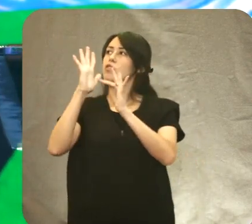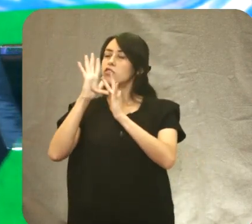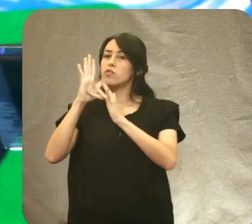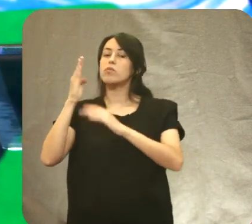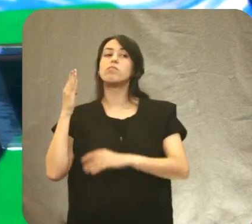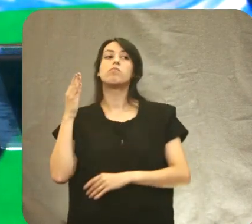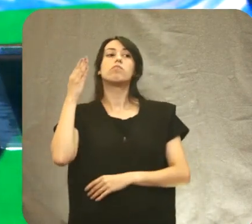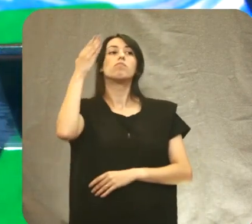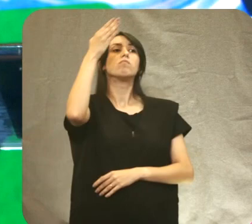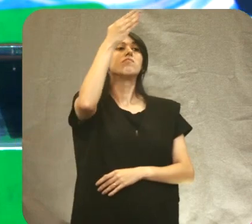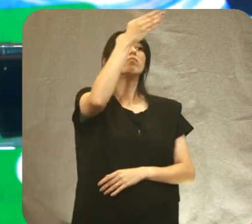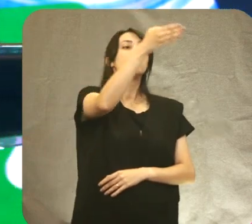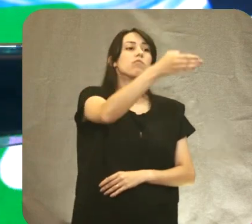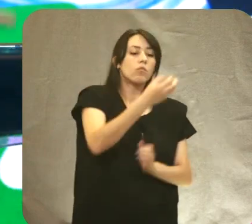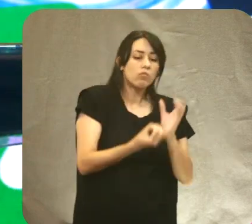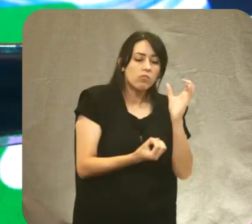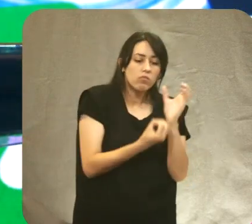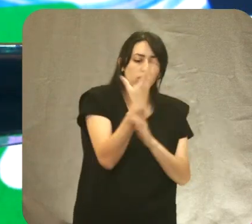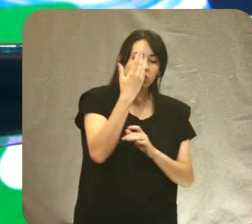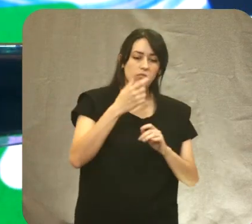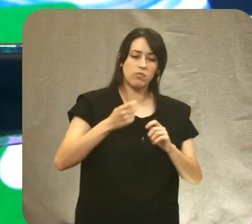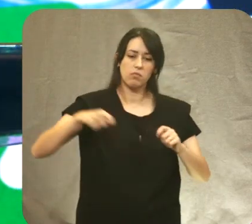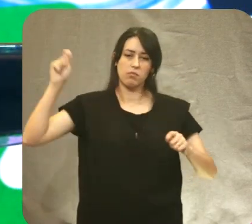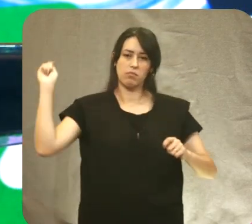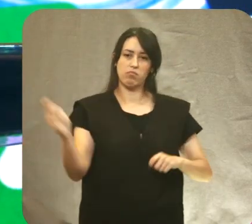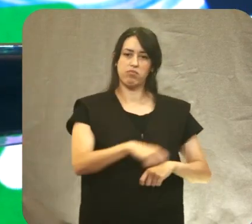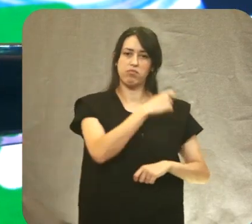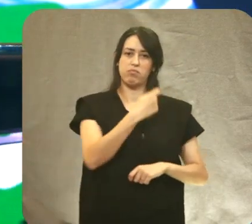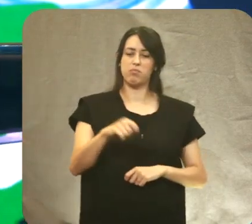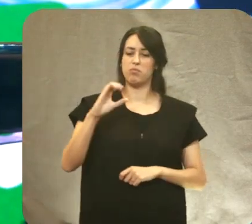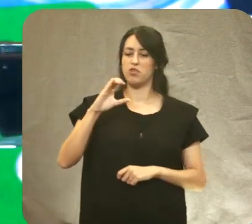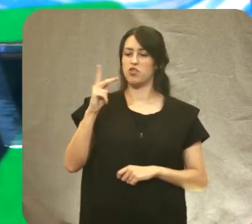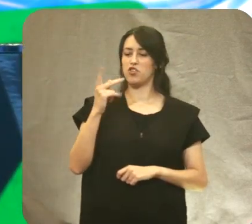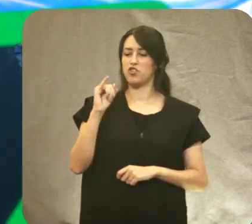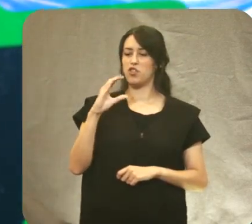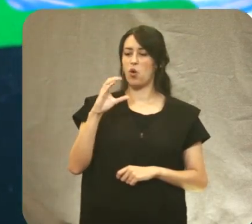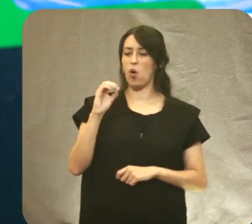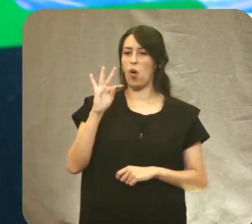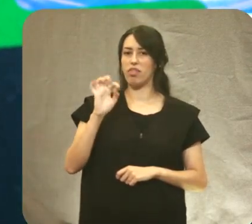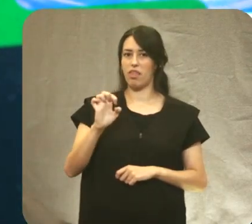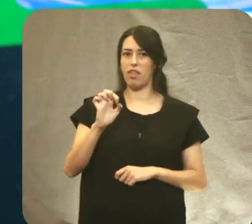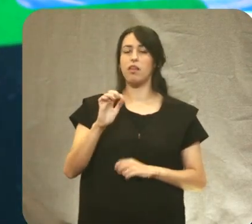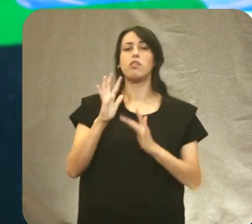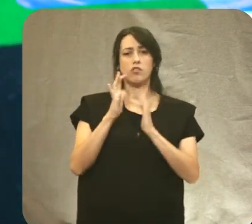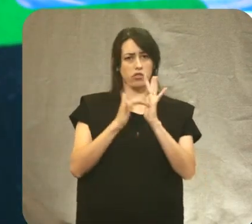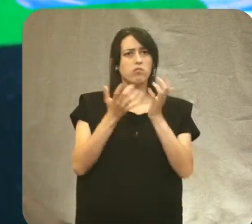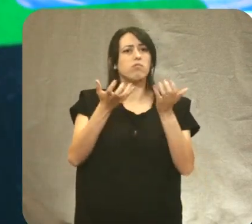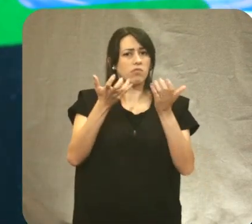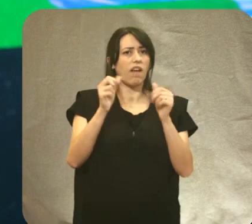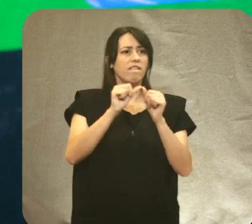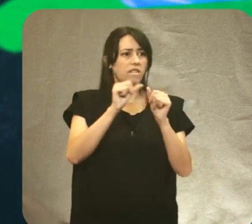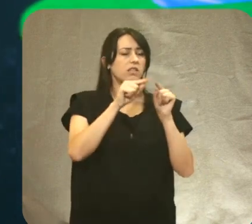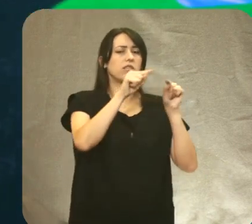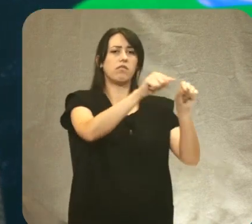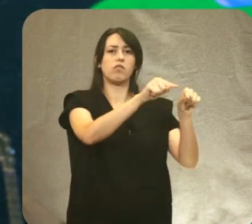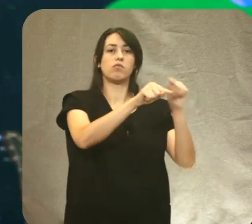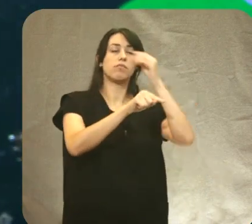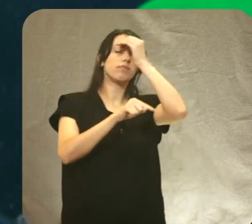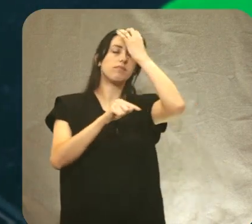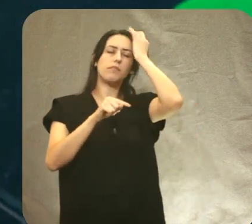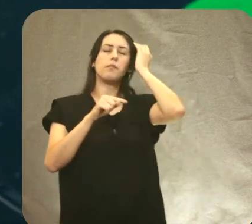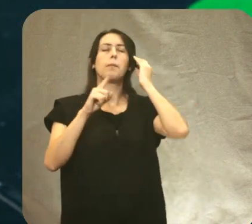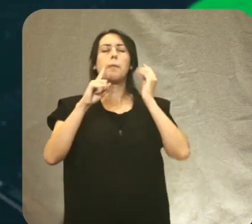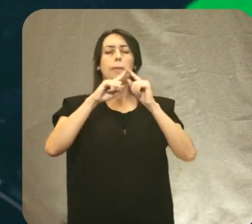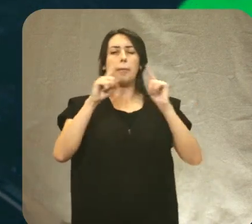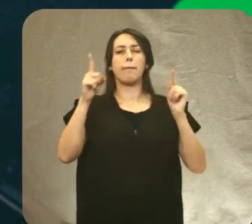fez o seu próprio chicote, o azorrague. Ele queria fazer aquilo. Agora, pense